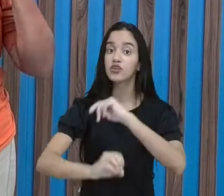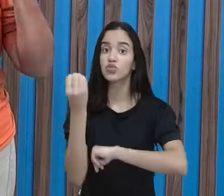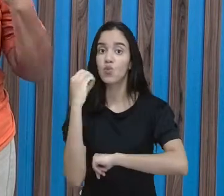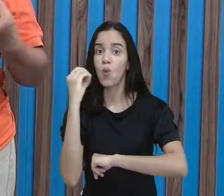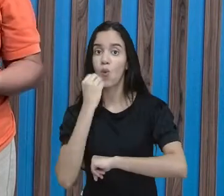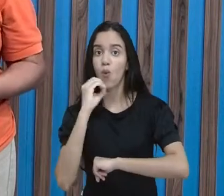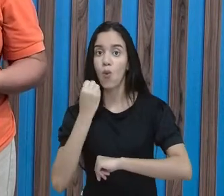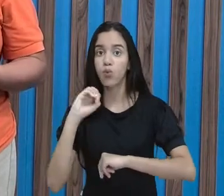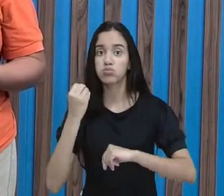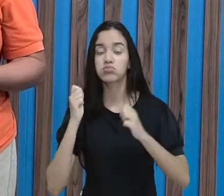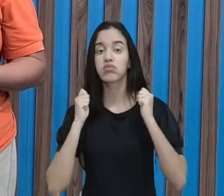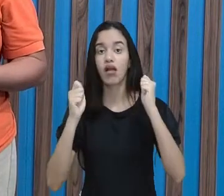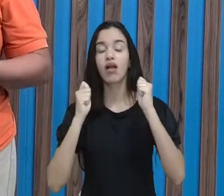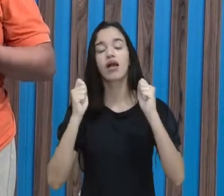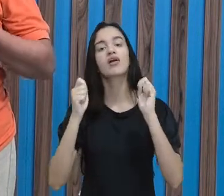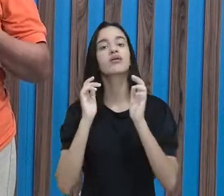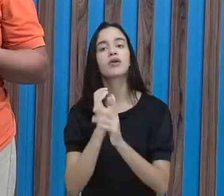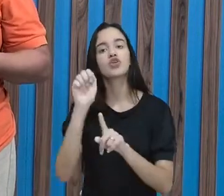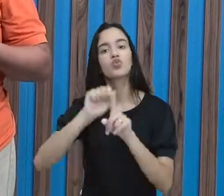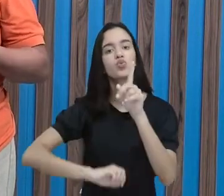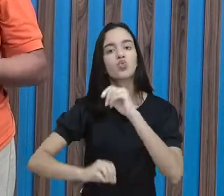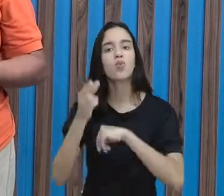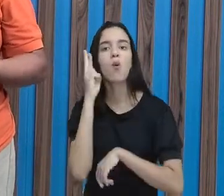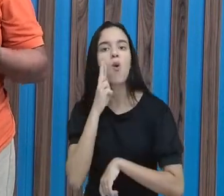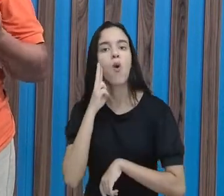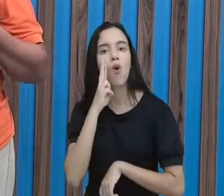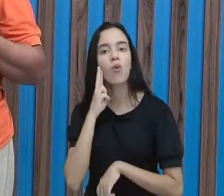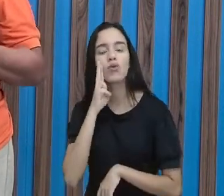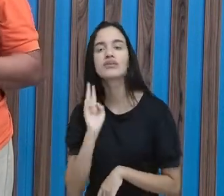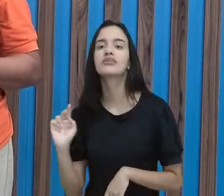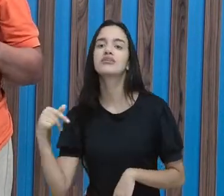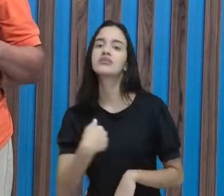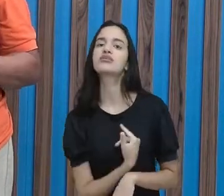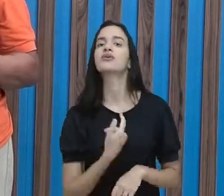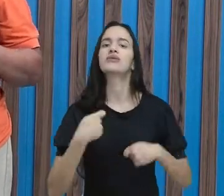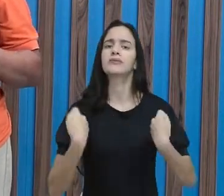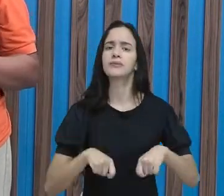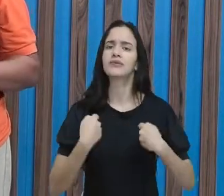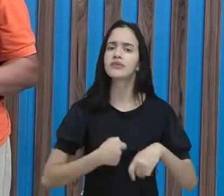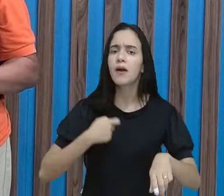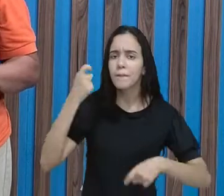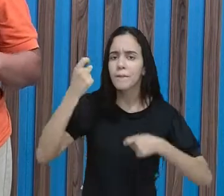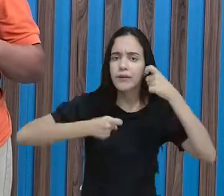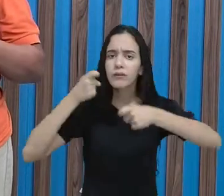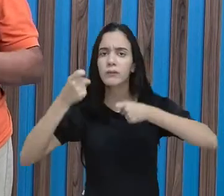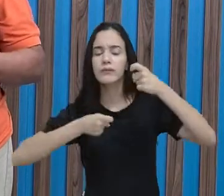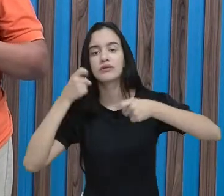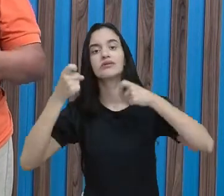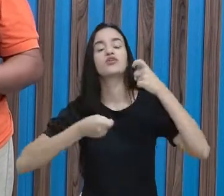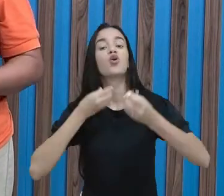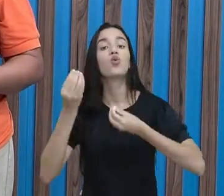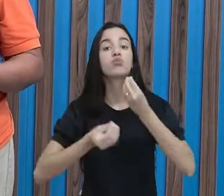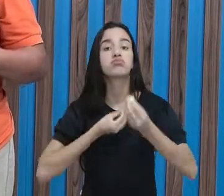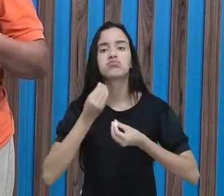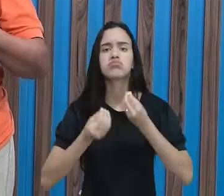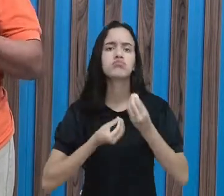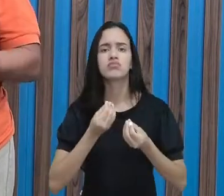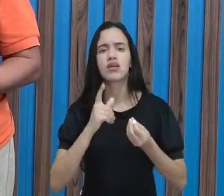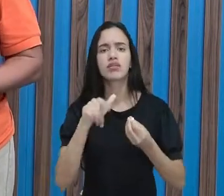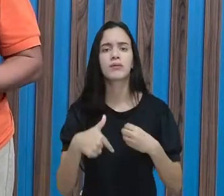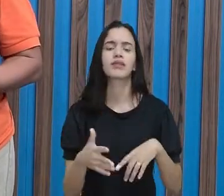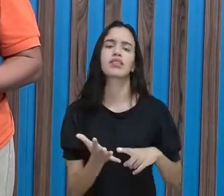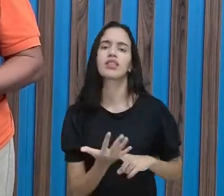a campanha do Outubro Rosa, onde a gente precisa estar se preocupando com essa questão